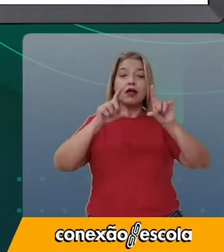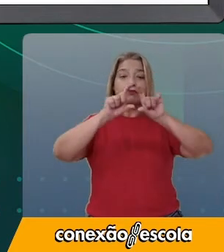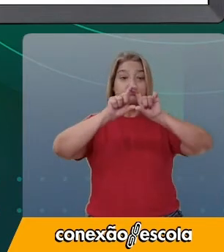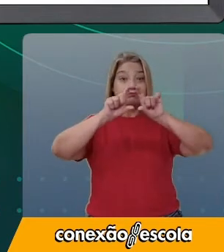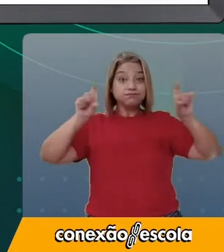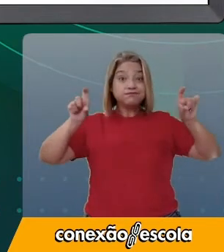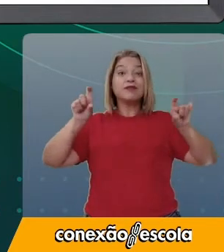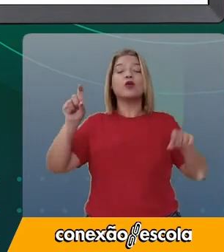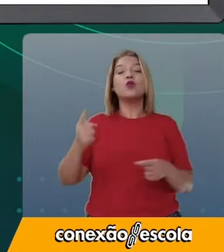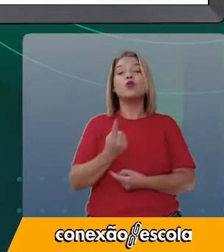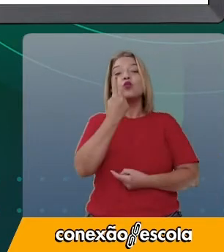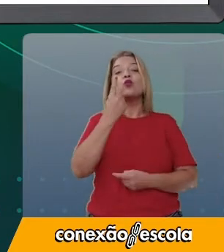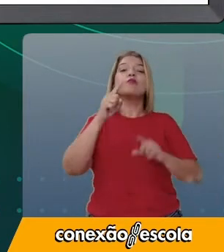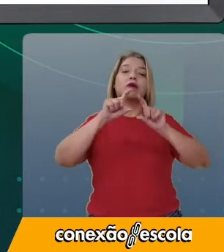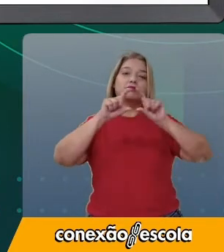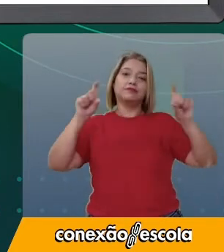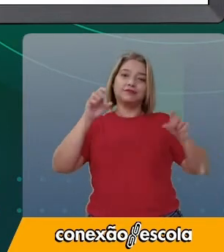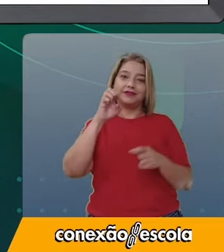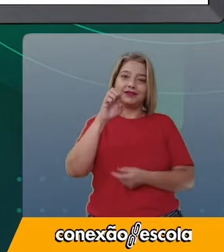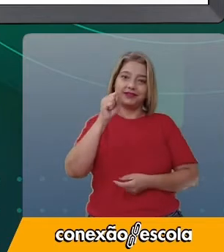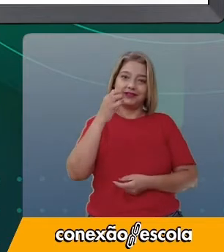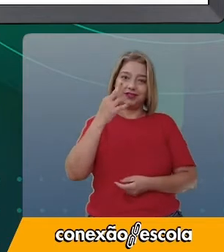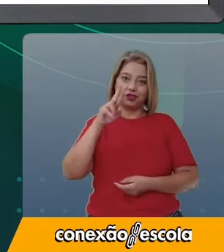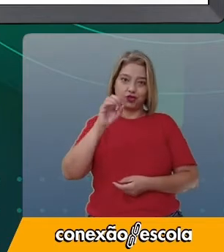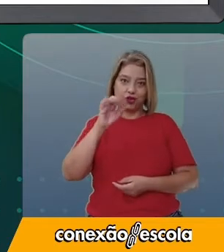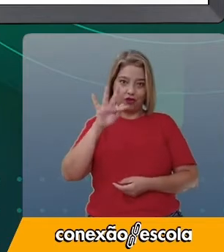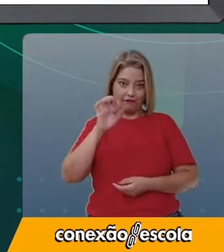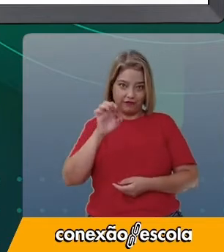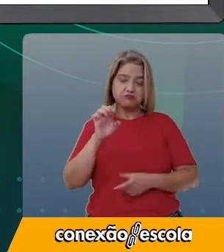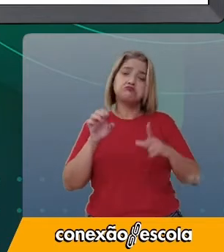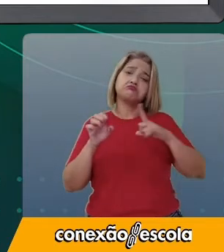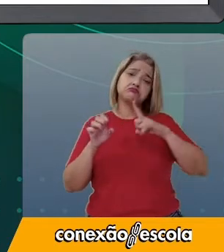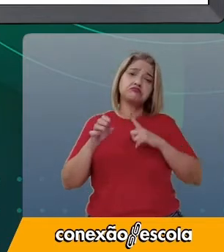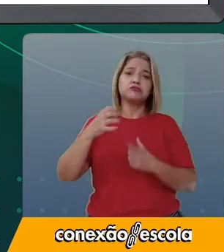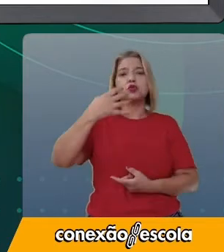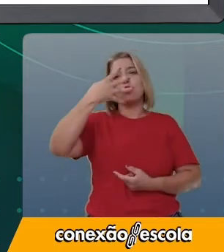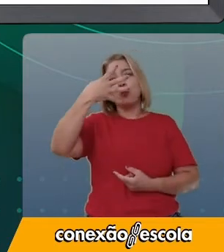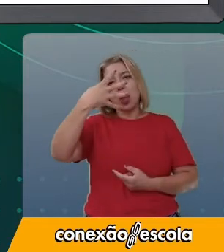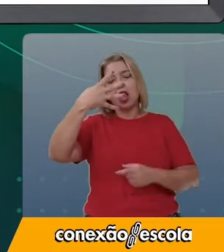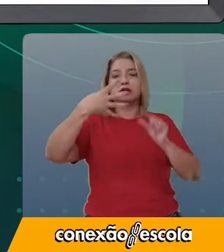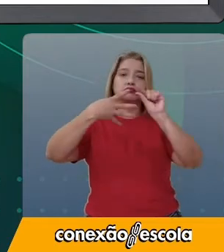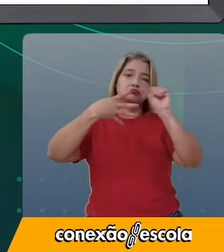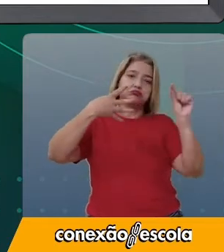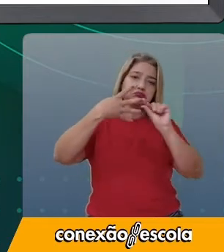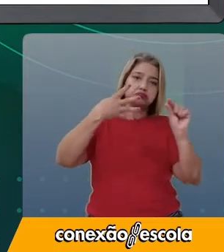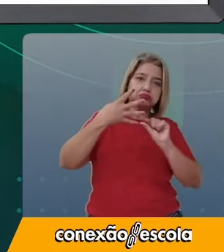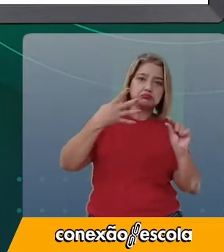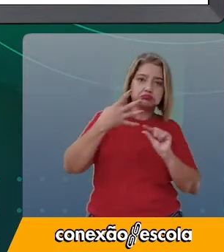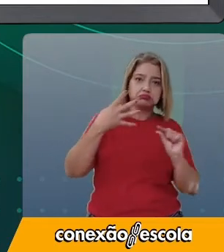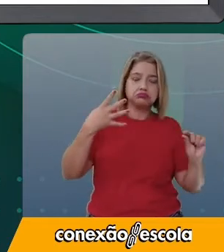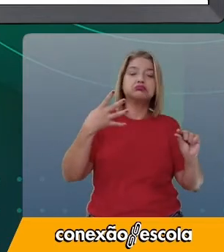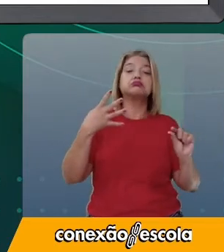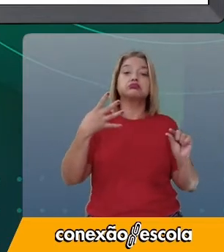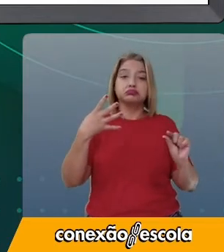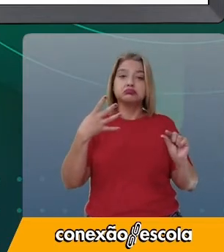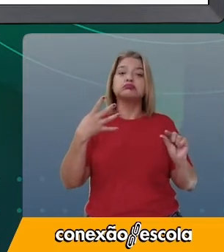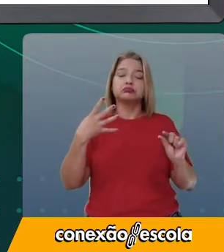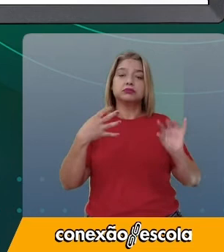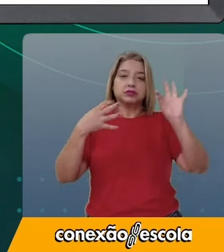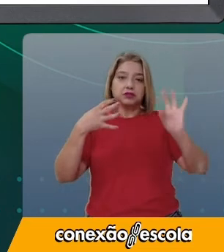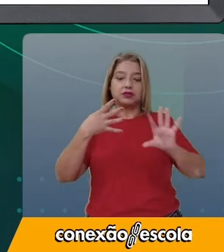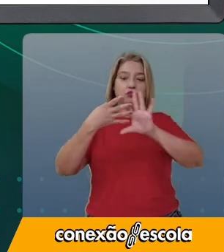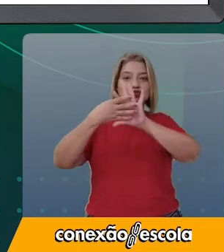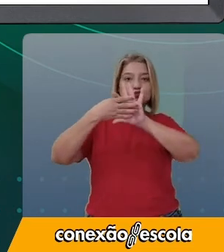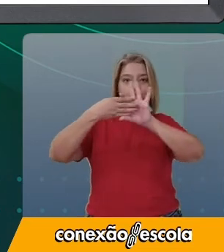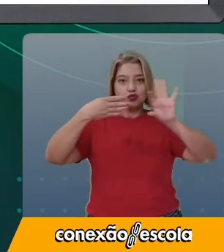estrofes. Estão lembrados? Então, nós temos poemas com 4 versos. E aí, nós temos uma